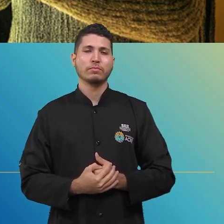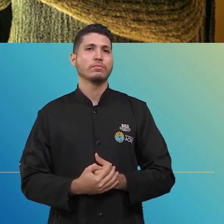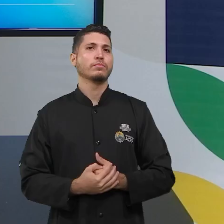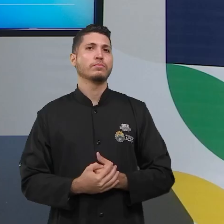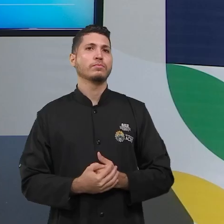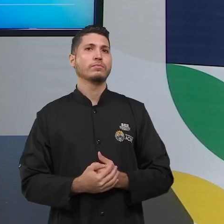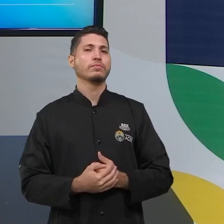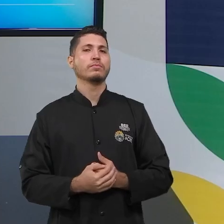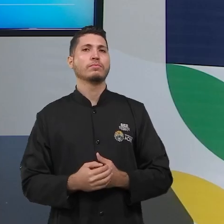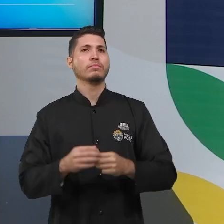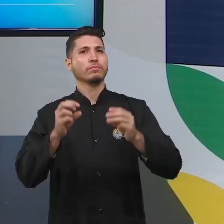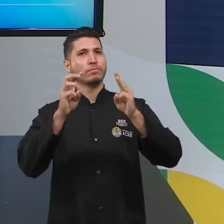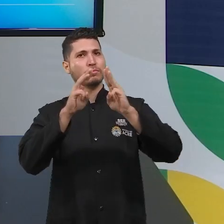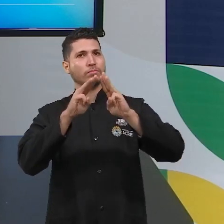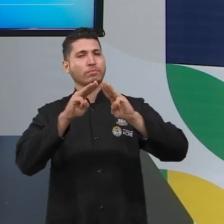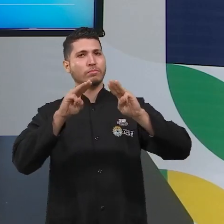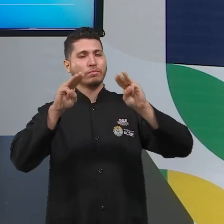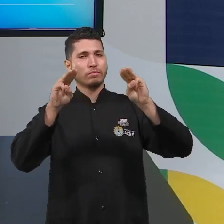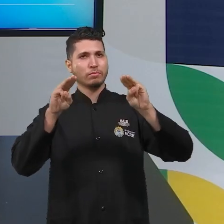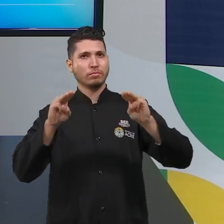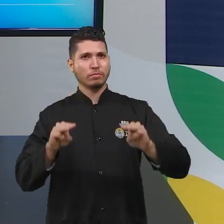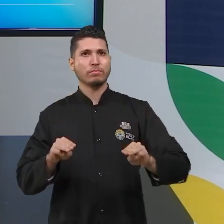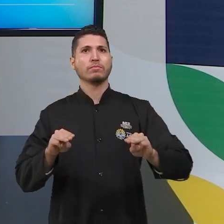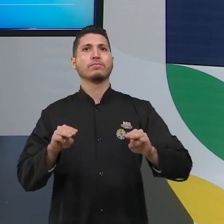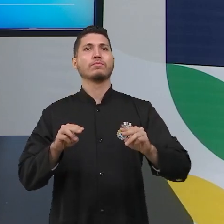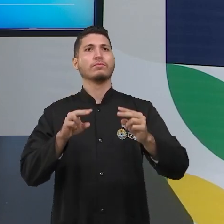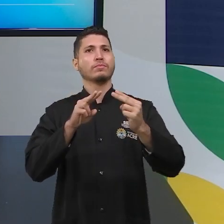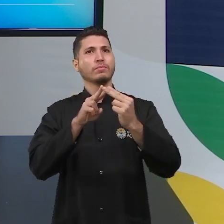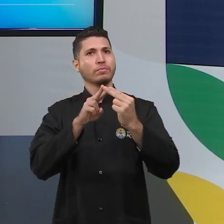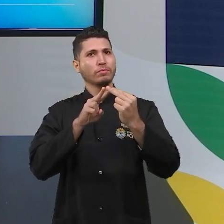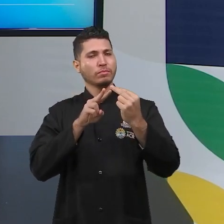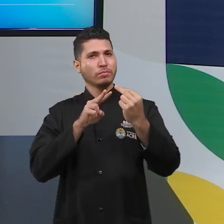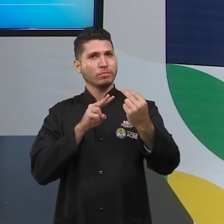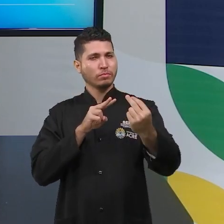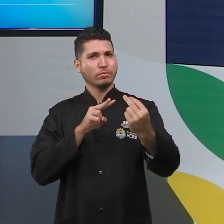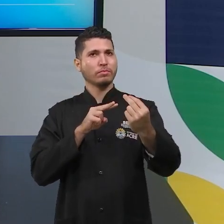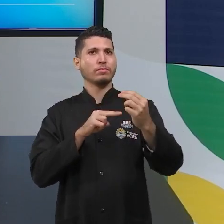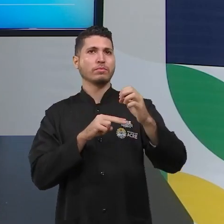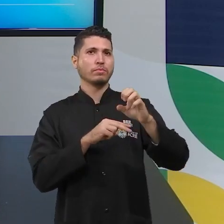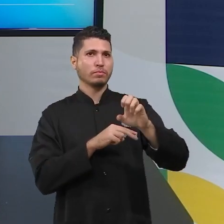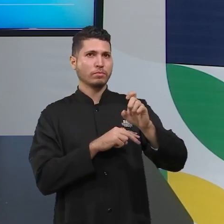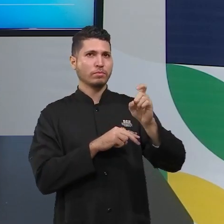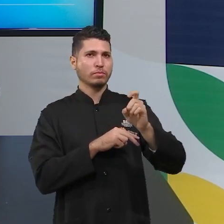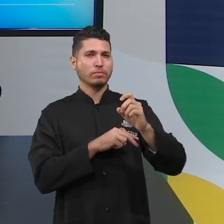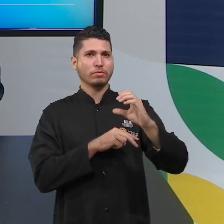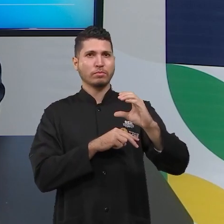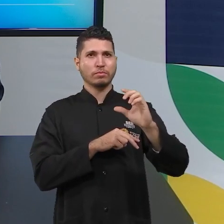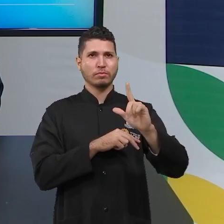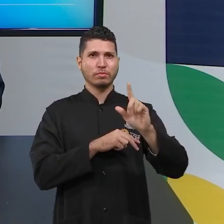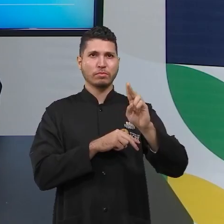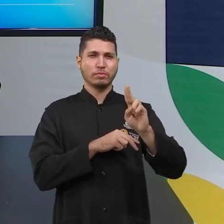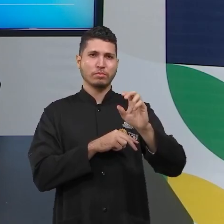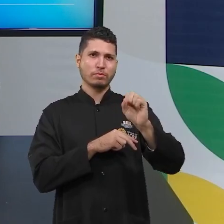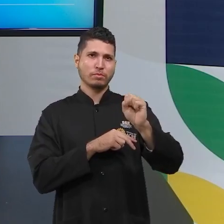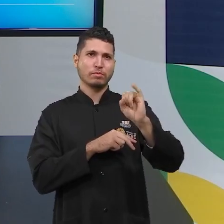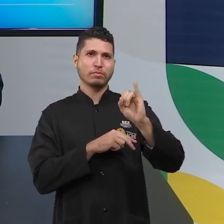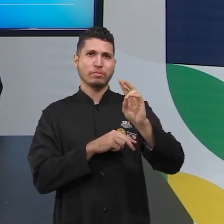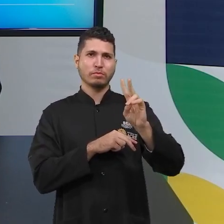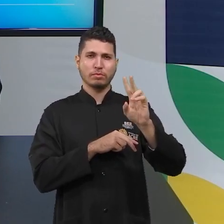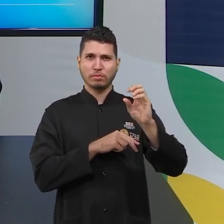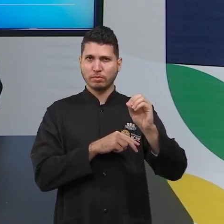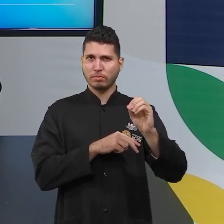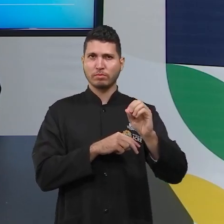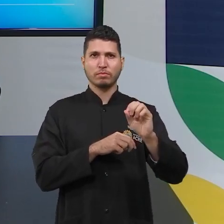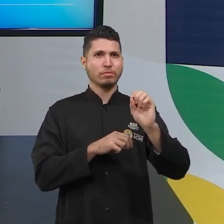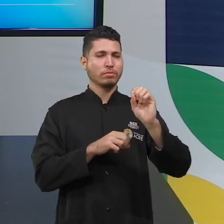museus que são exclusivamente virtual, como é o caso do Google Art, que só existe online. Para você